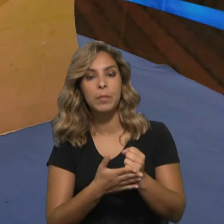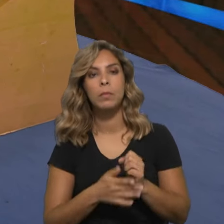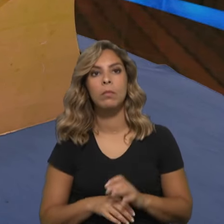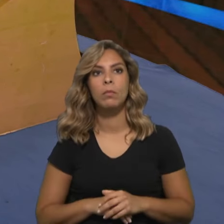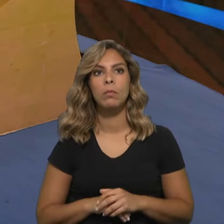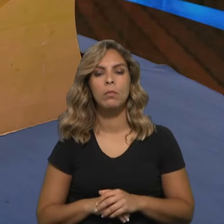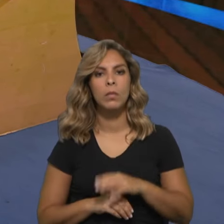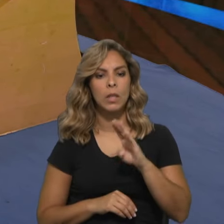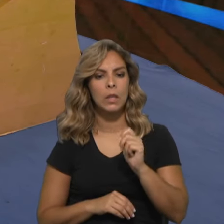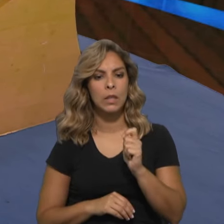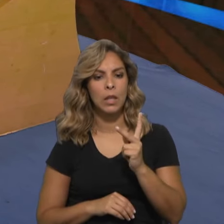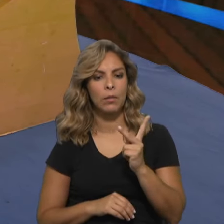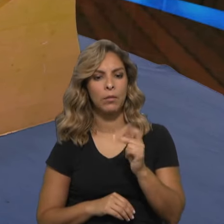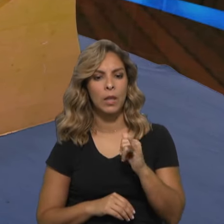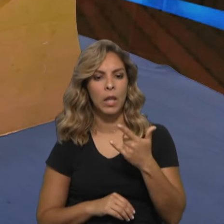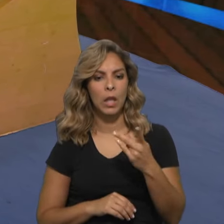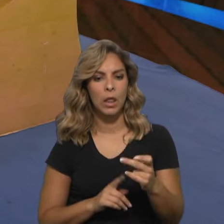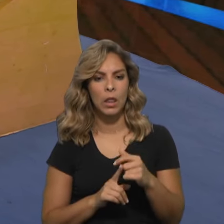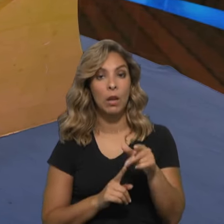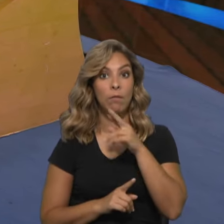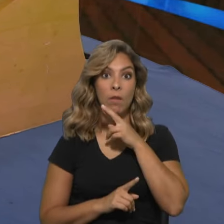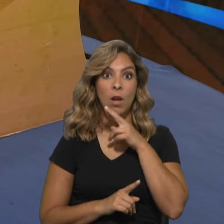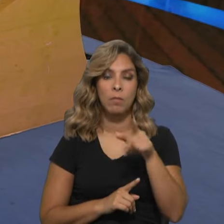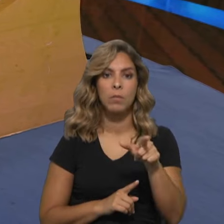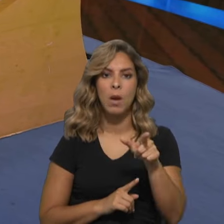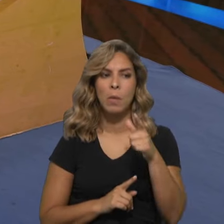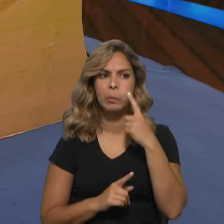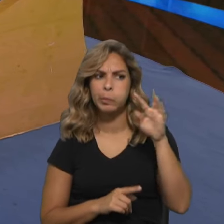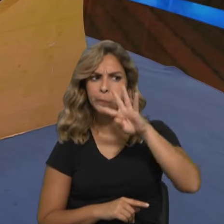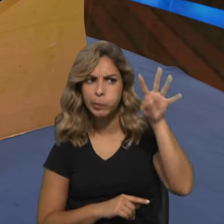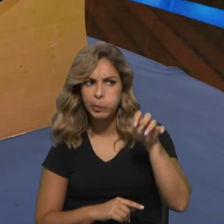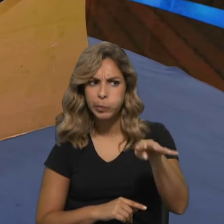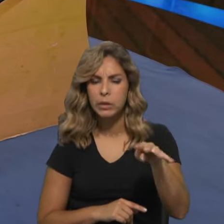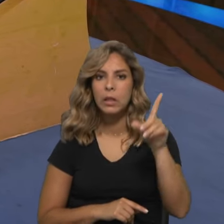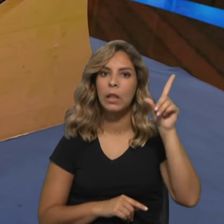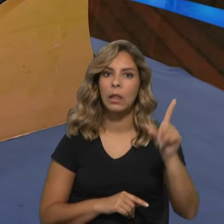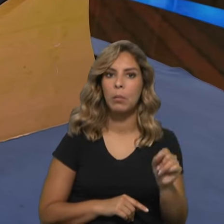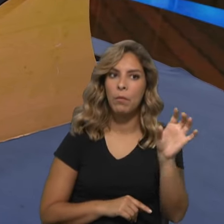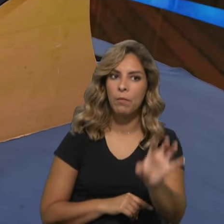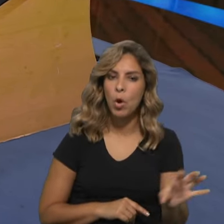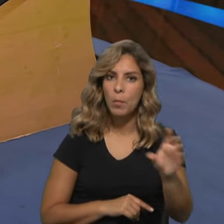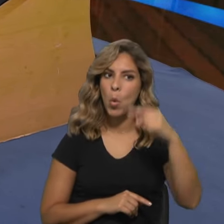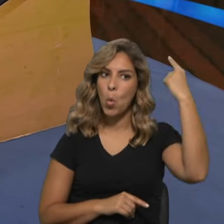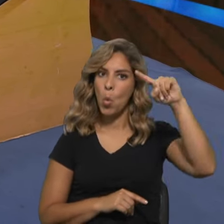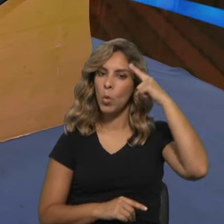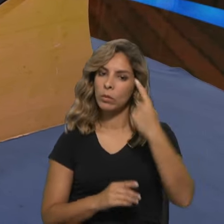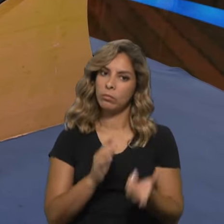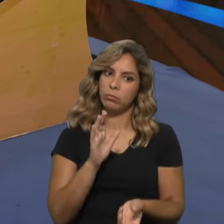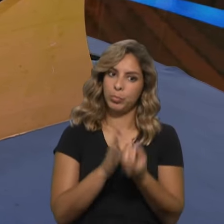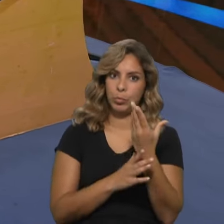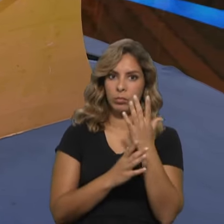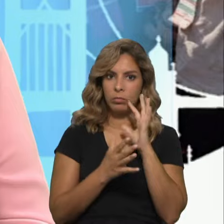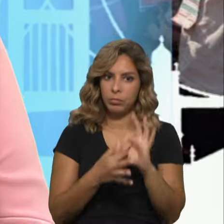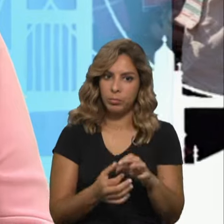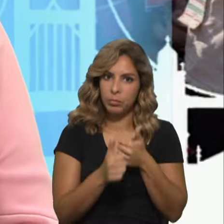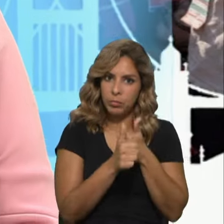Servita de Fátima também vive aquele mistério e aquela vivência de fé que se sente naqueles momentos únicos no recinto de oração do